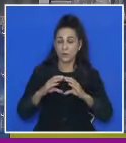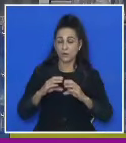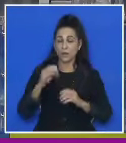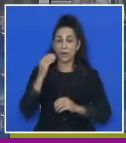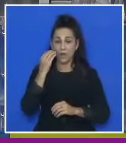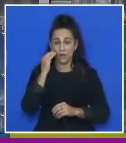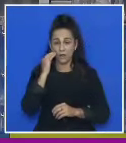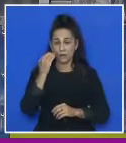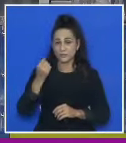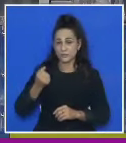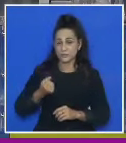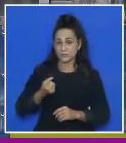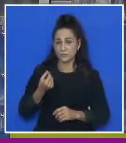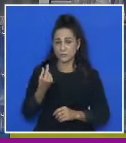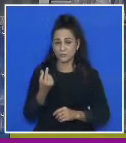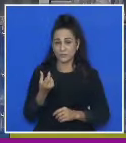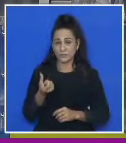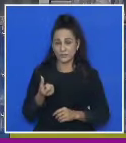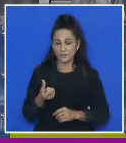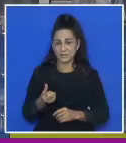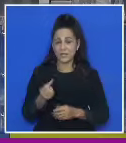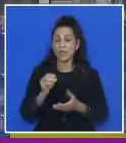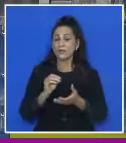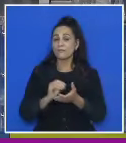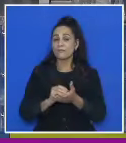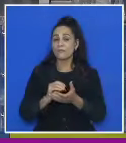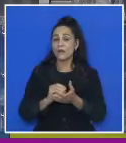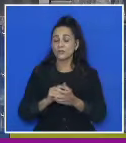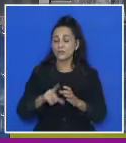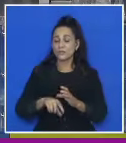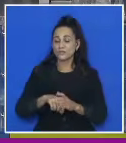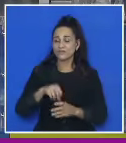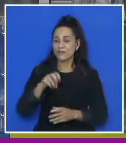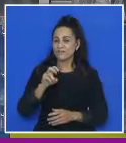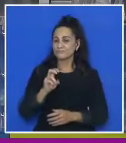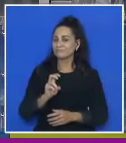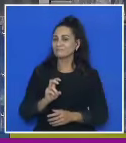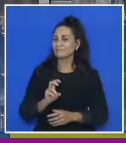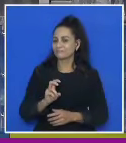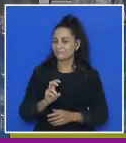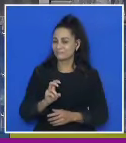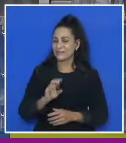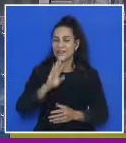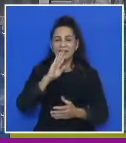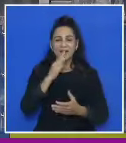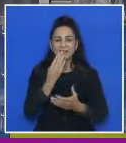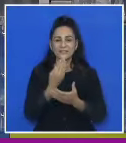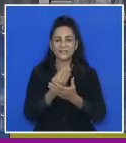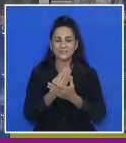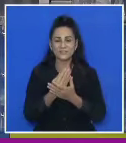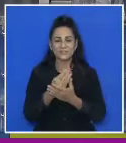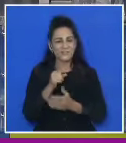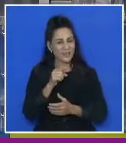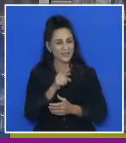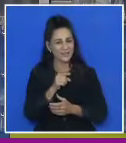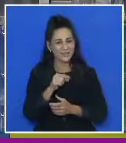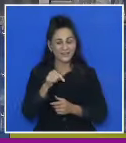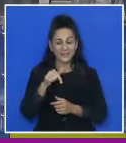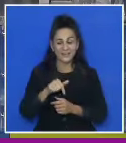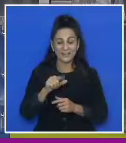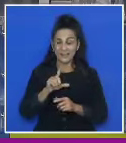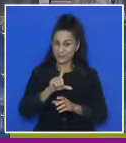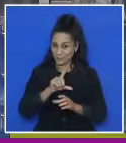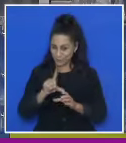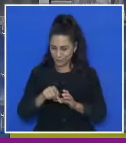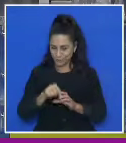Bola rosa, número 16. Faltando agora 5 bolas. Acredite daí que a gente sorteia daqui.